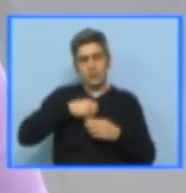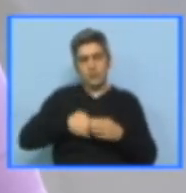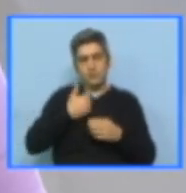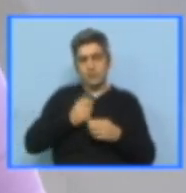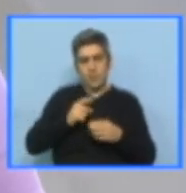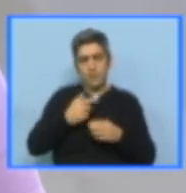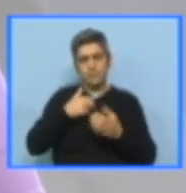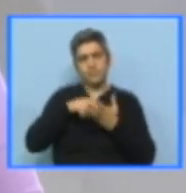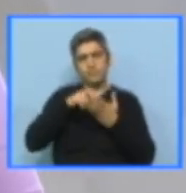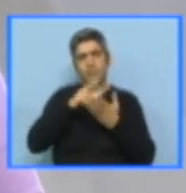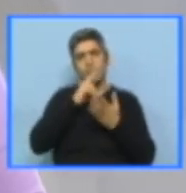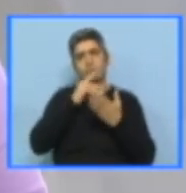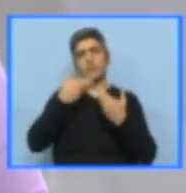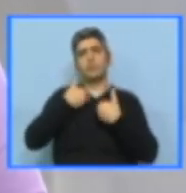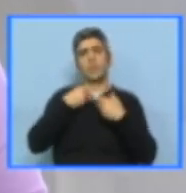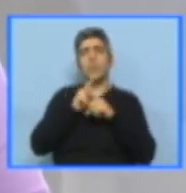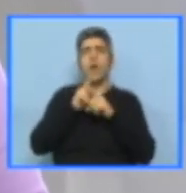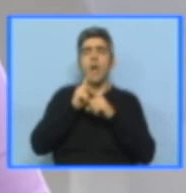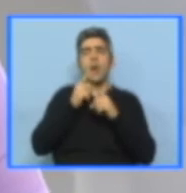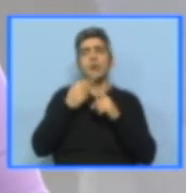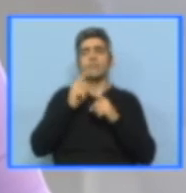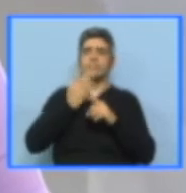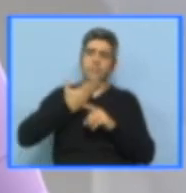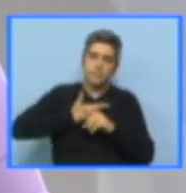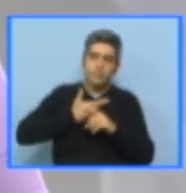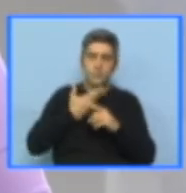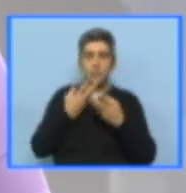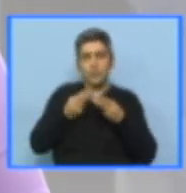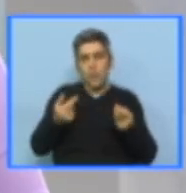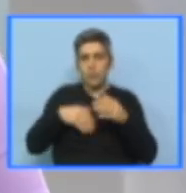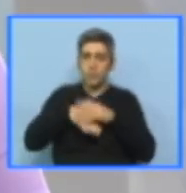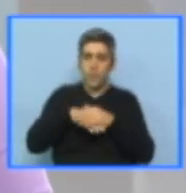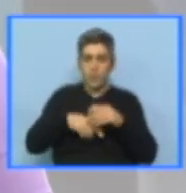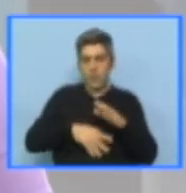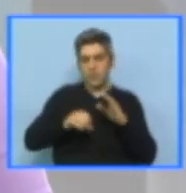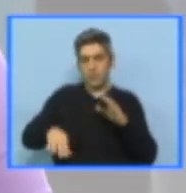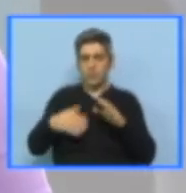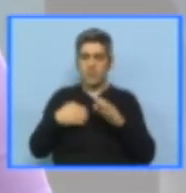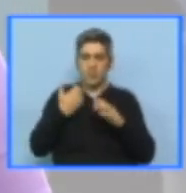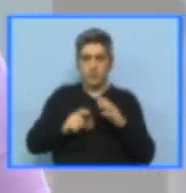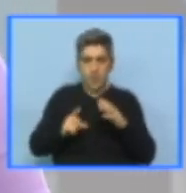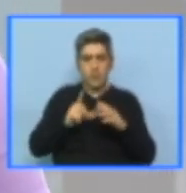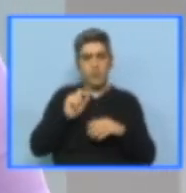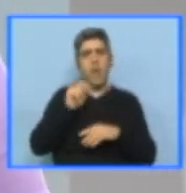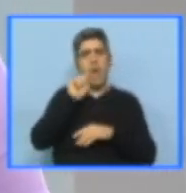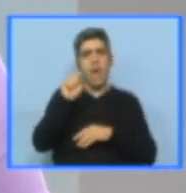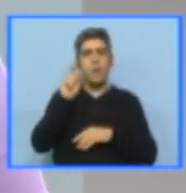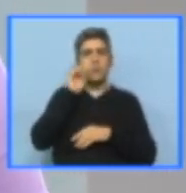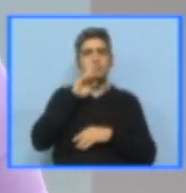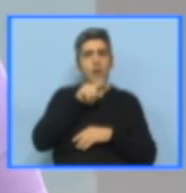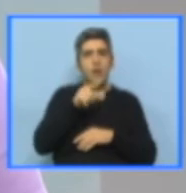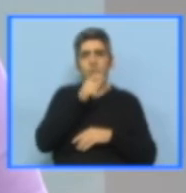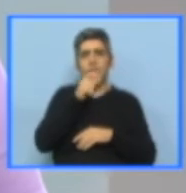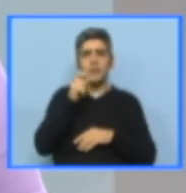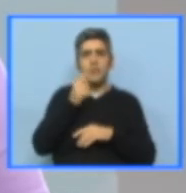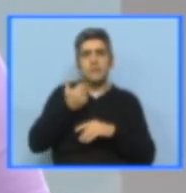E caminhar até Fátima ajudou-a nesta perspectiva da redenção. Temos pais que fazem promessas pela